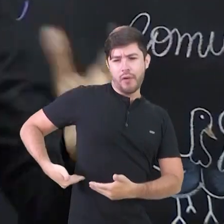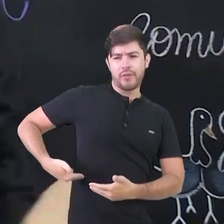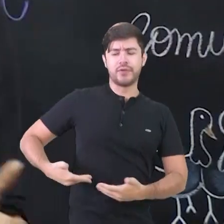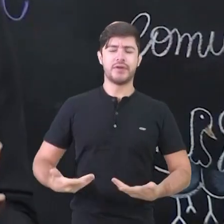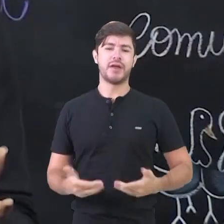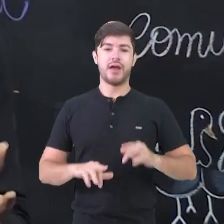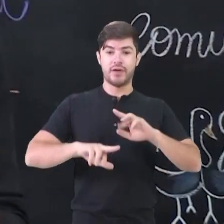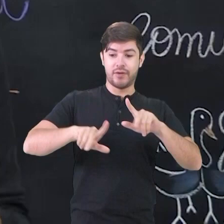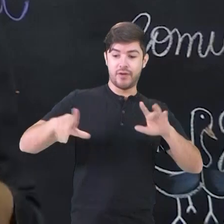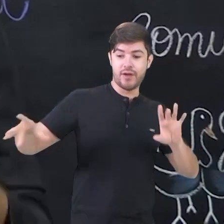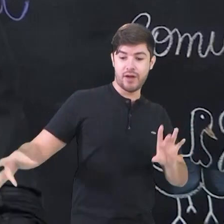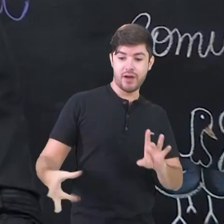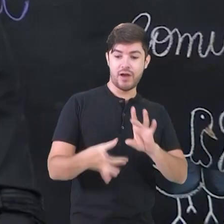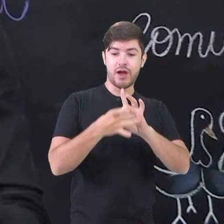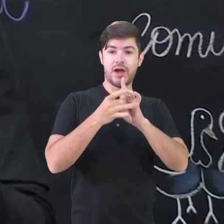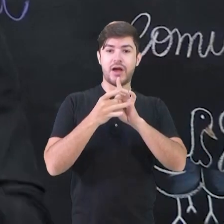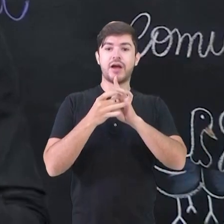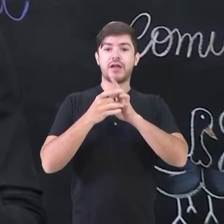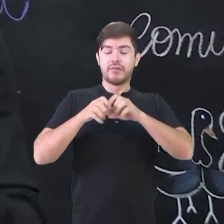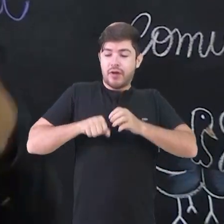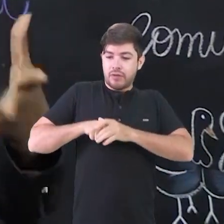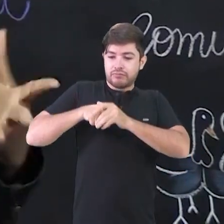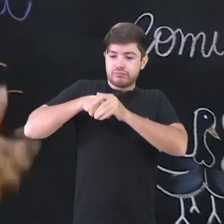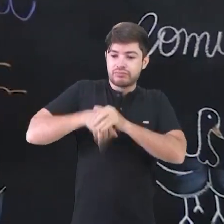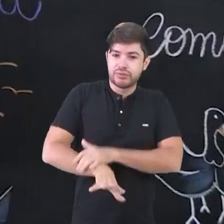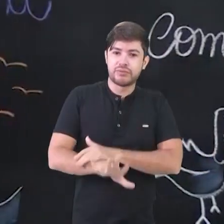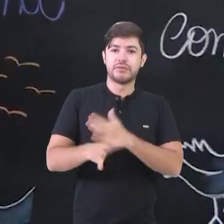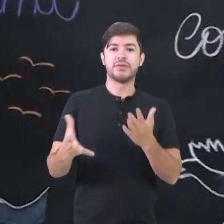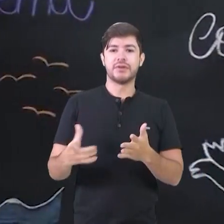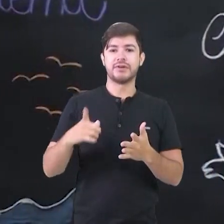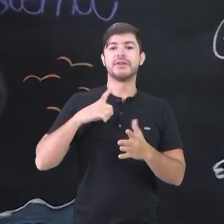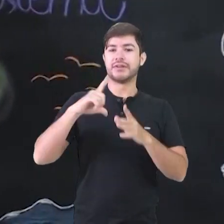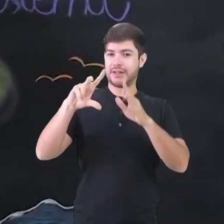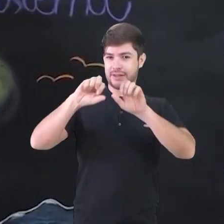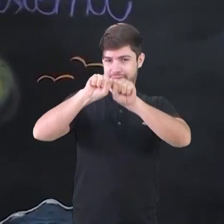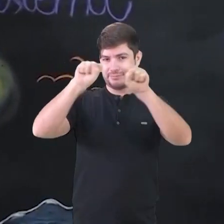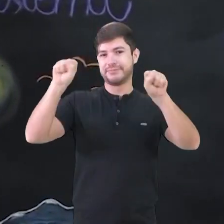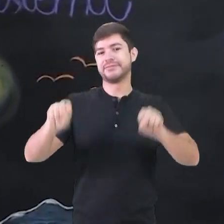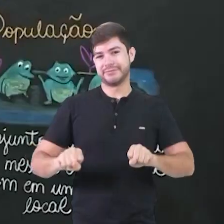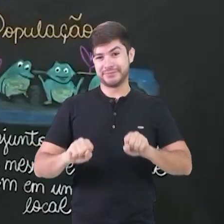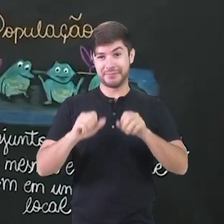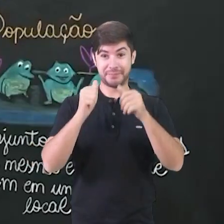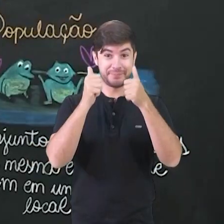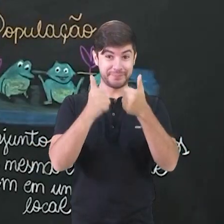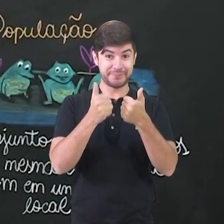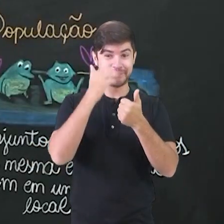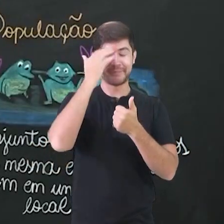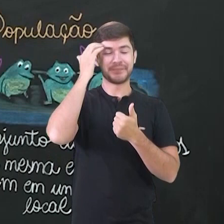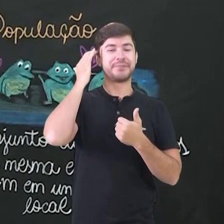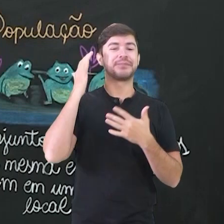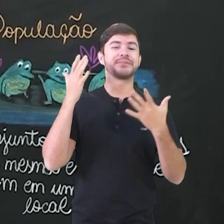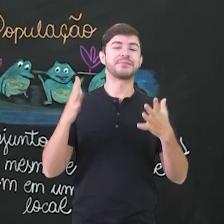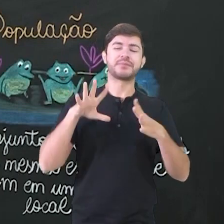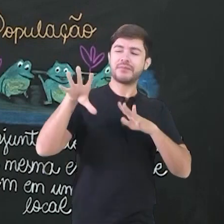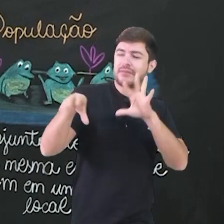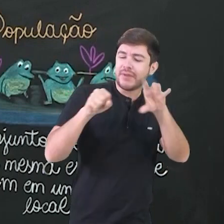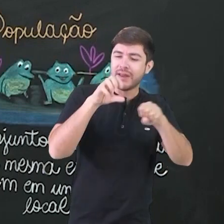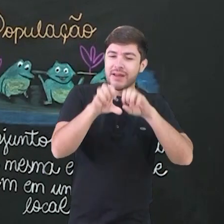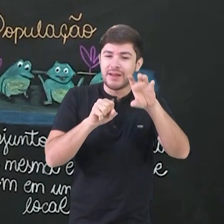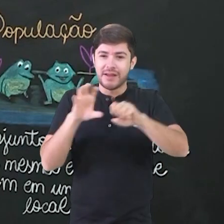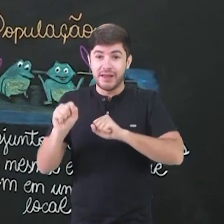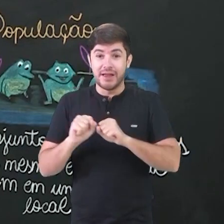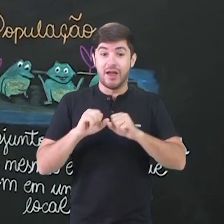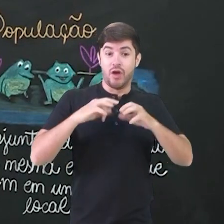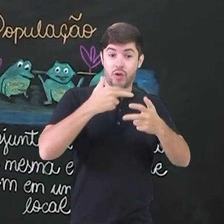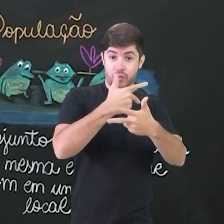A galera que vai se reunir com a missão de excretar, então eu tenho um sistema. Tranquilo? Tá, legal. Então eu juntei